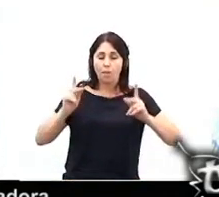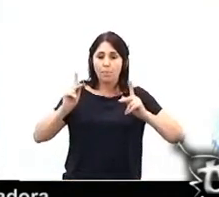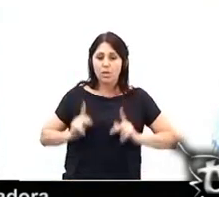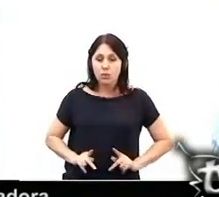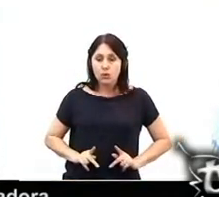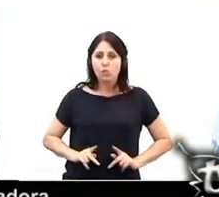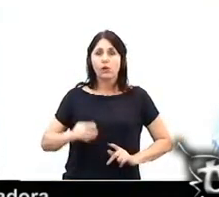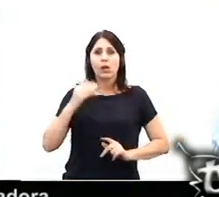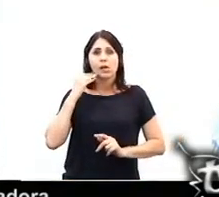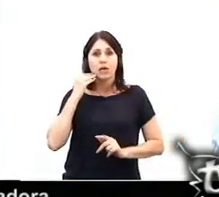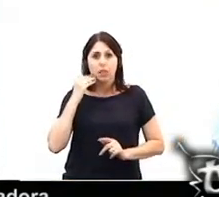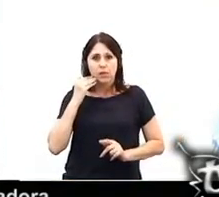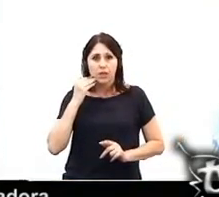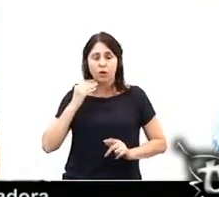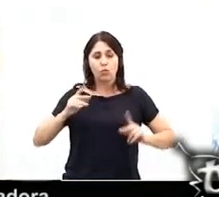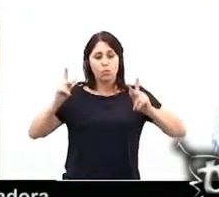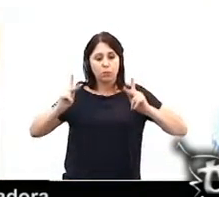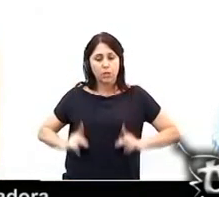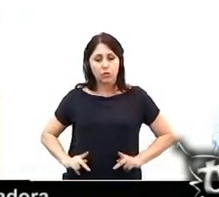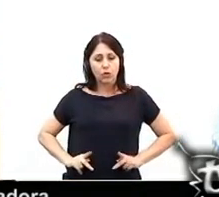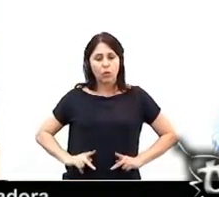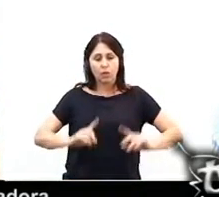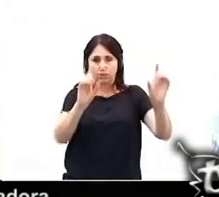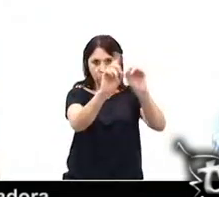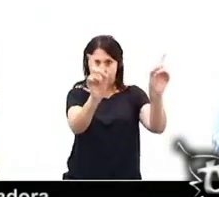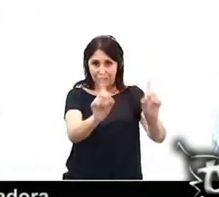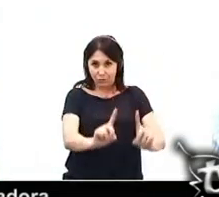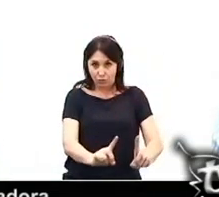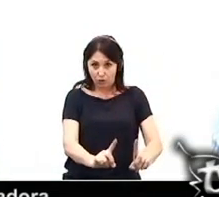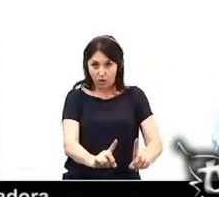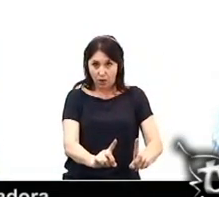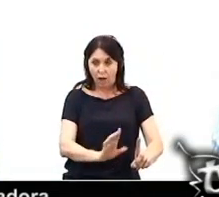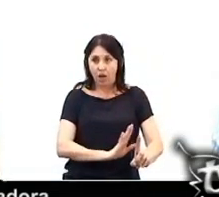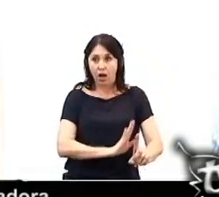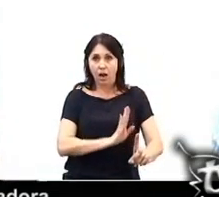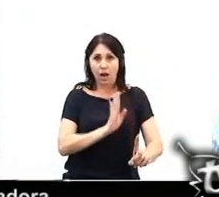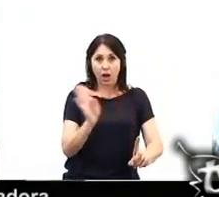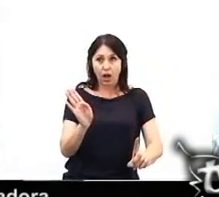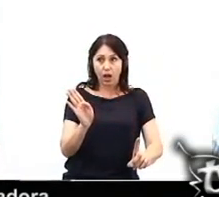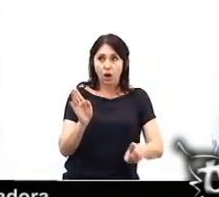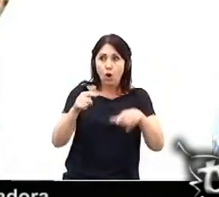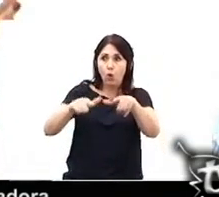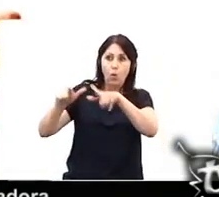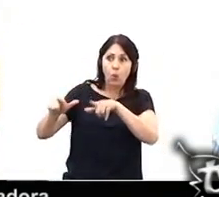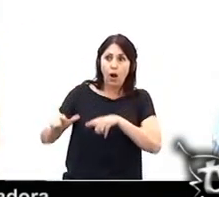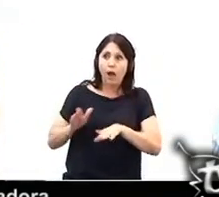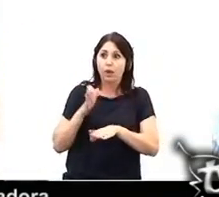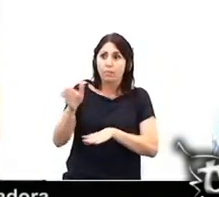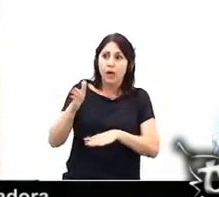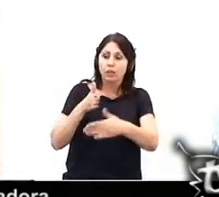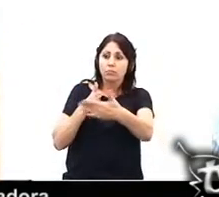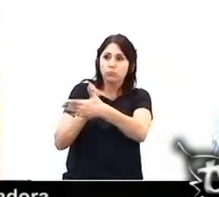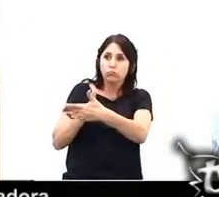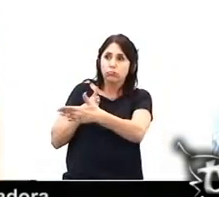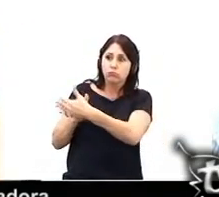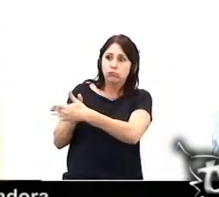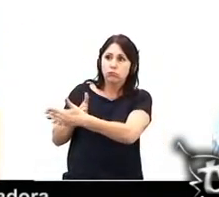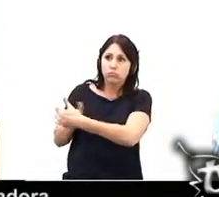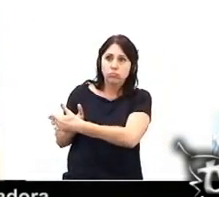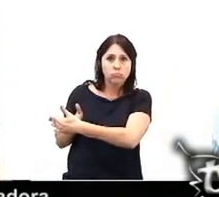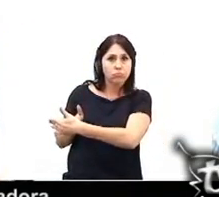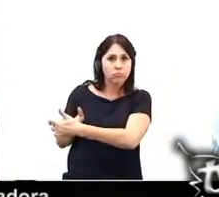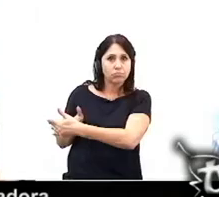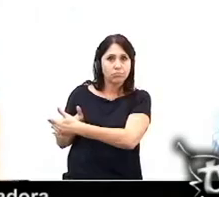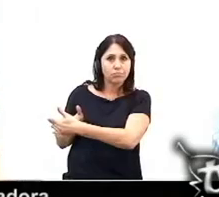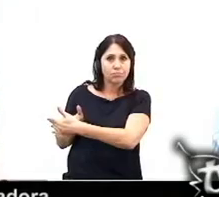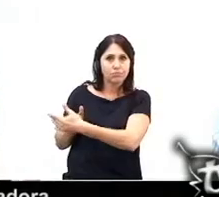é toda pessoa que tem uma condição física que, em detrimento a alguma barreira social,